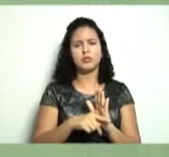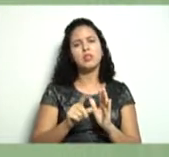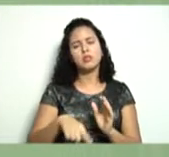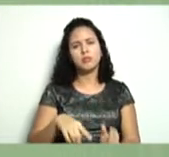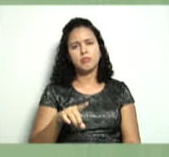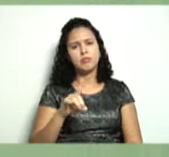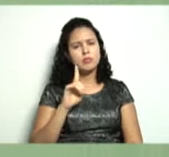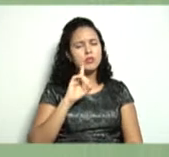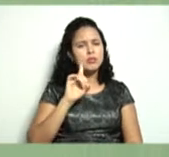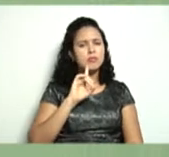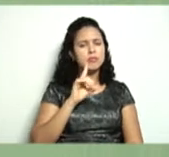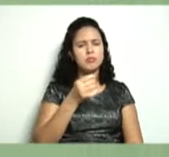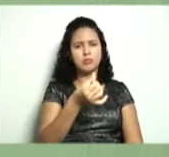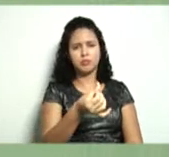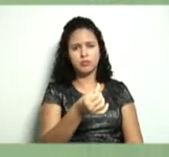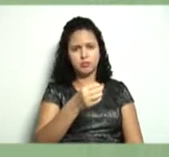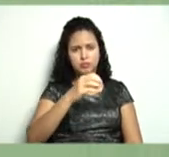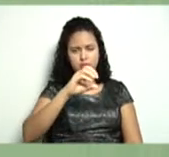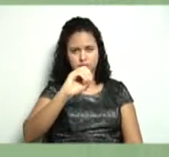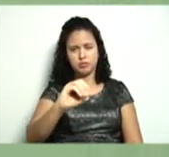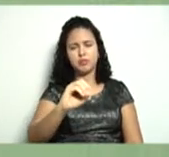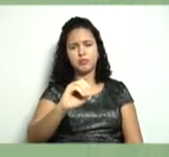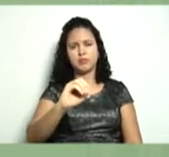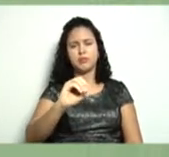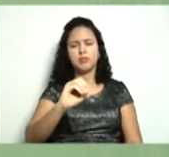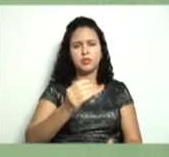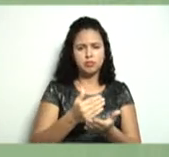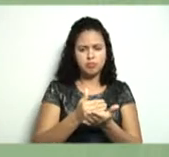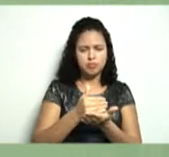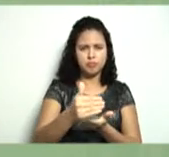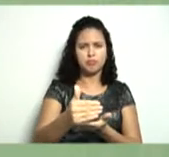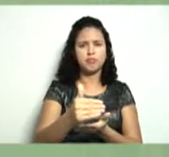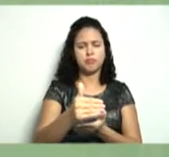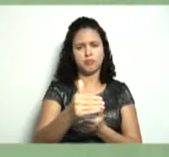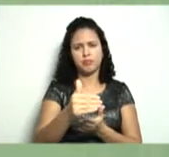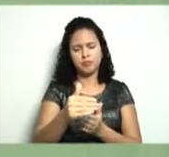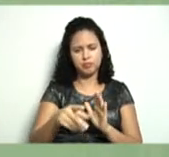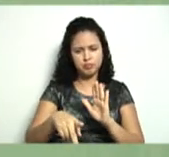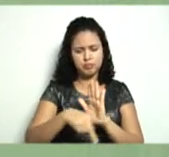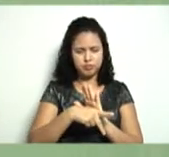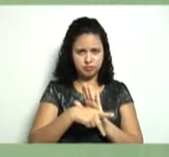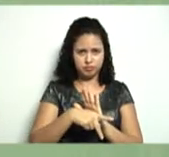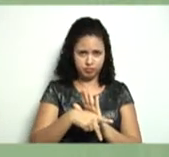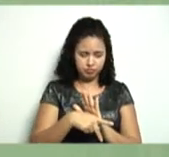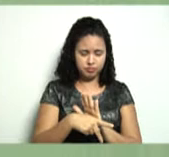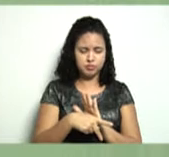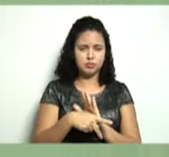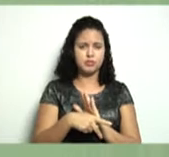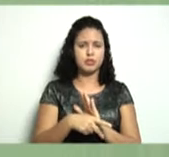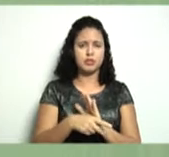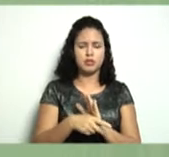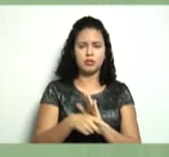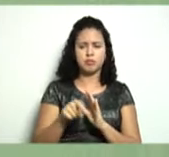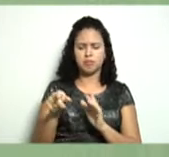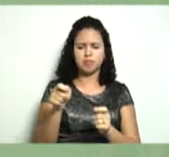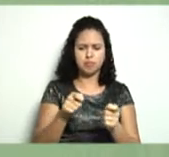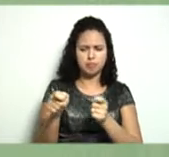60 dias, a contar da data de entrada em seu protocolo, o órgão controlador